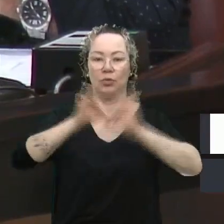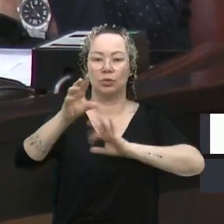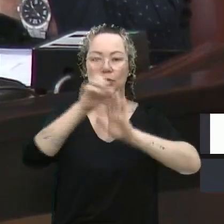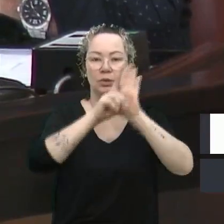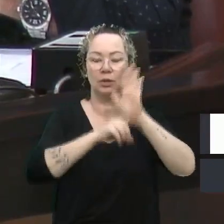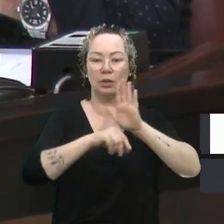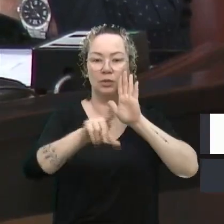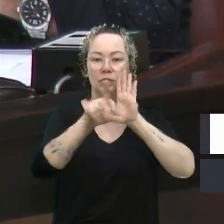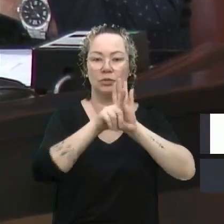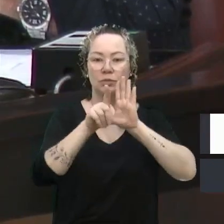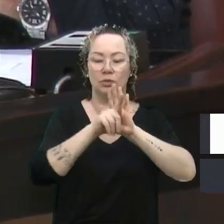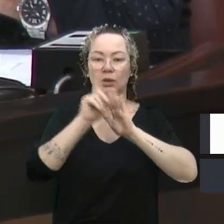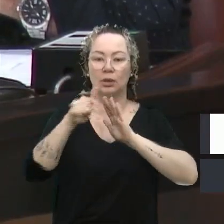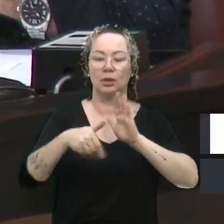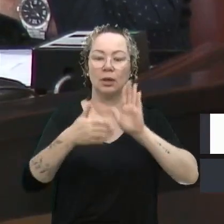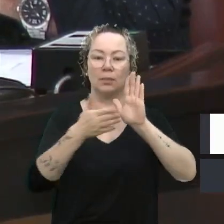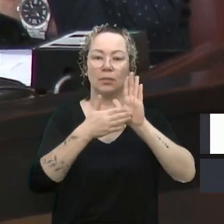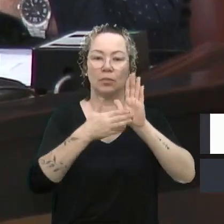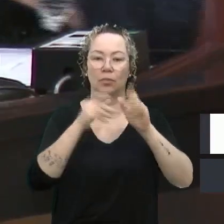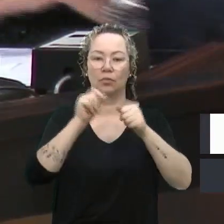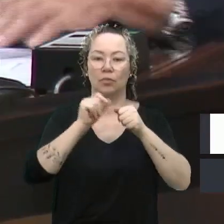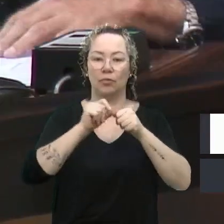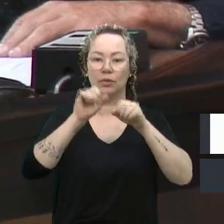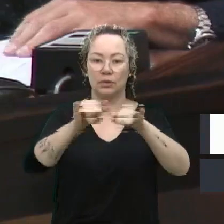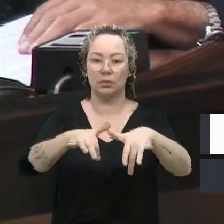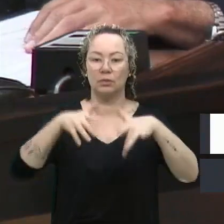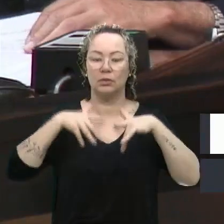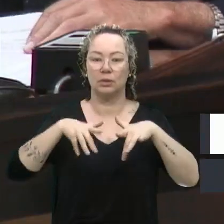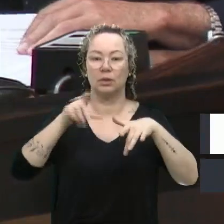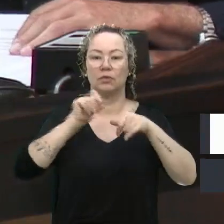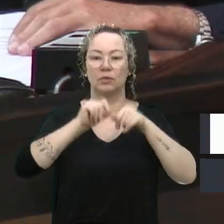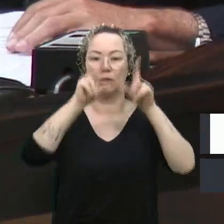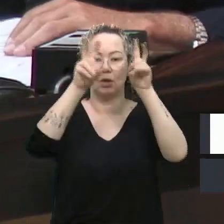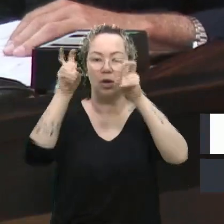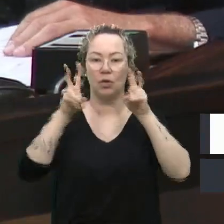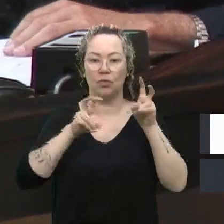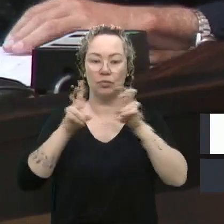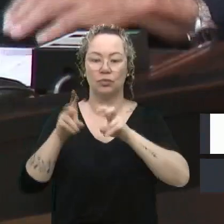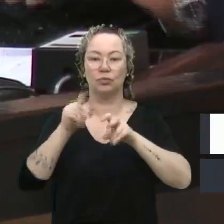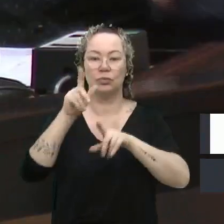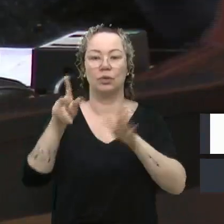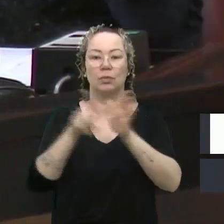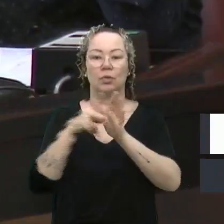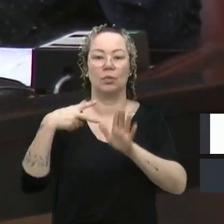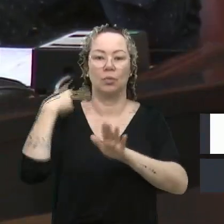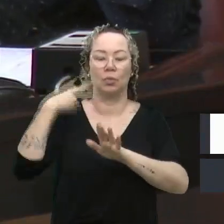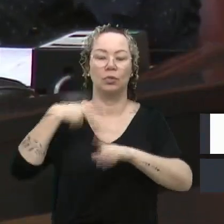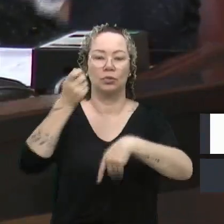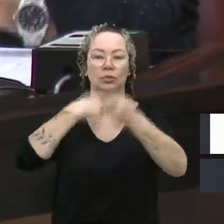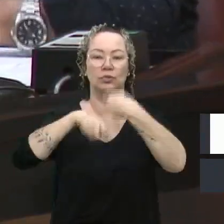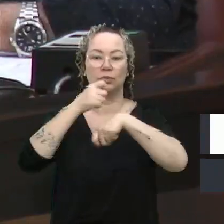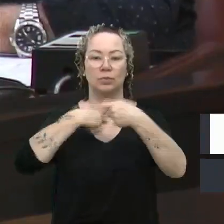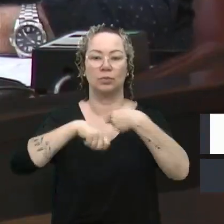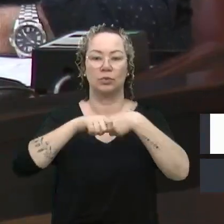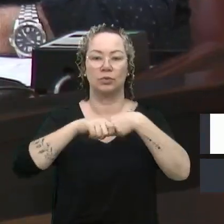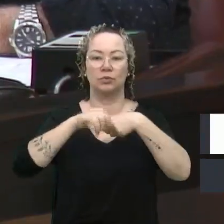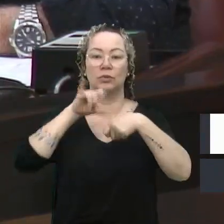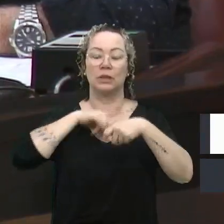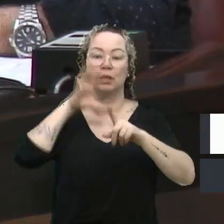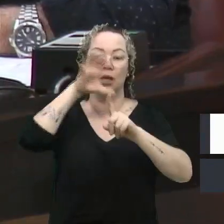proposição destinada à deliberação do plenário sobre matérias de caráter político-administrativo de efeitos